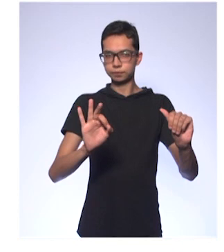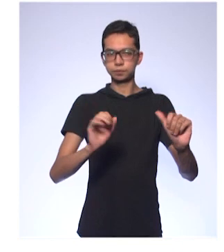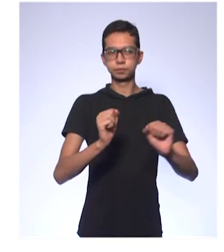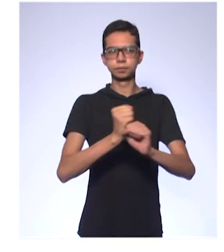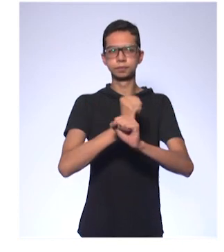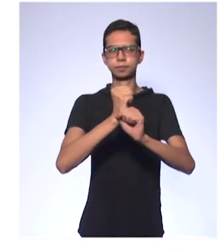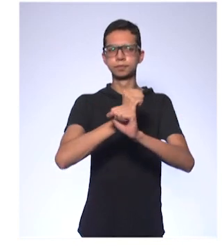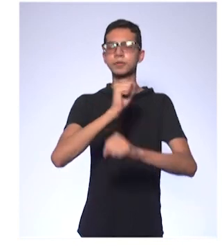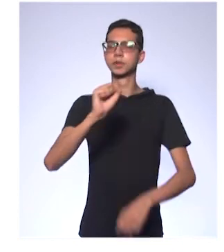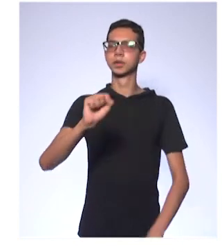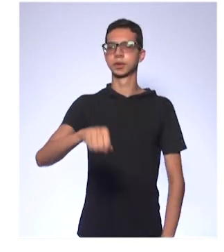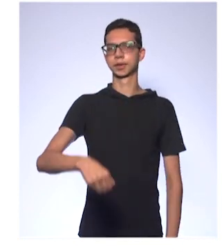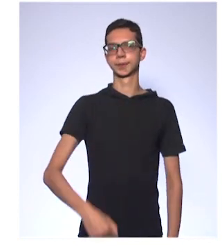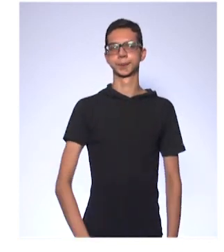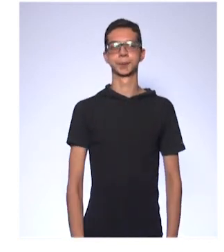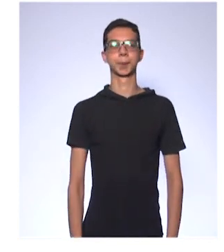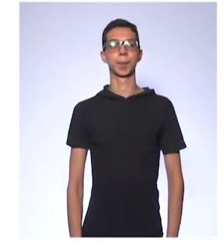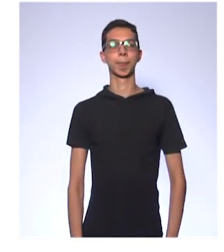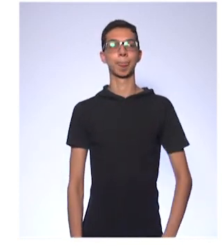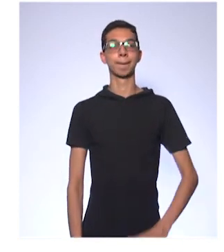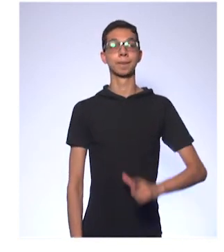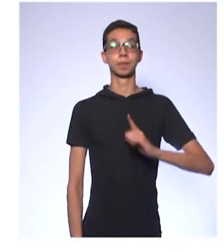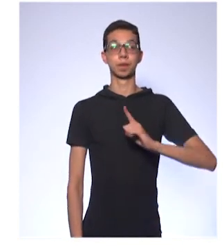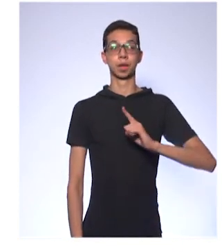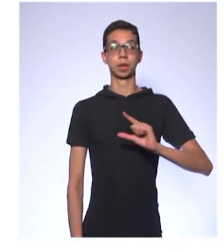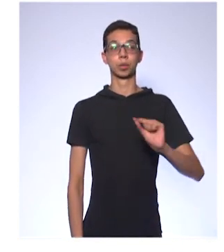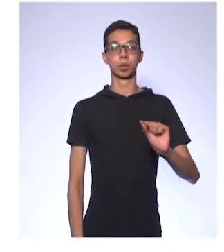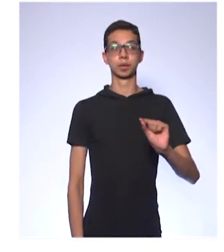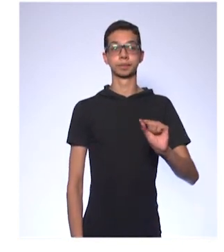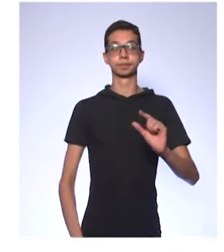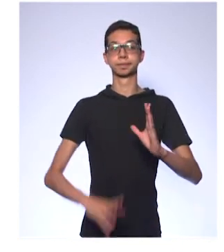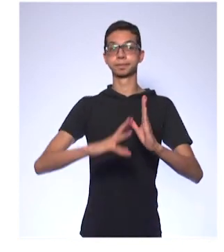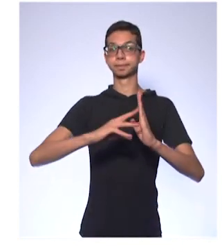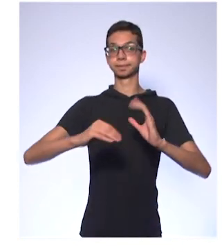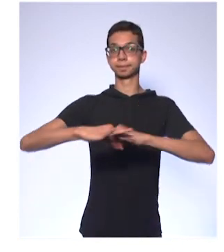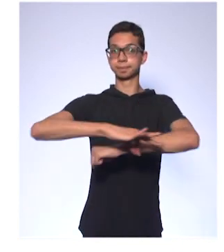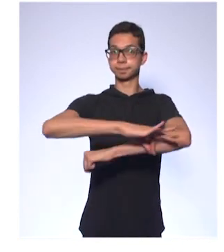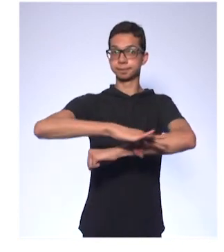otimizar. Apresenta um modelo arquitetônico conciso? Pode ser.